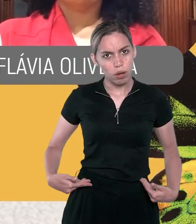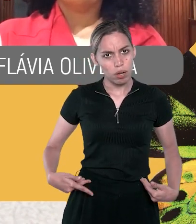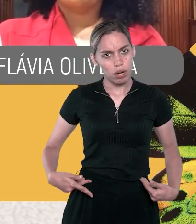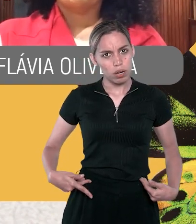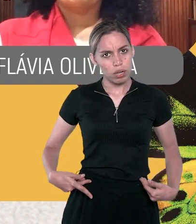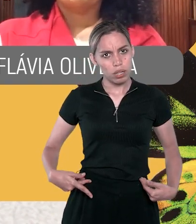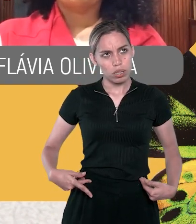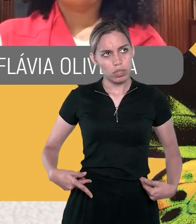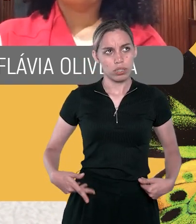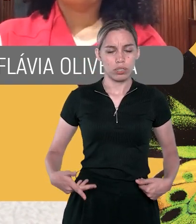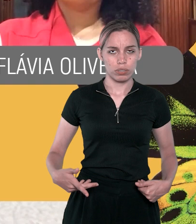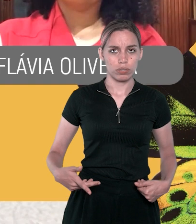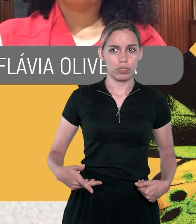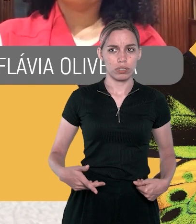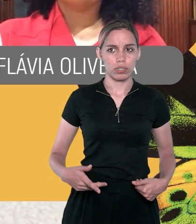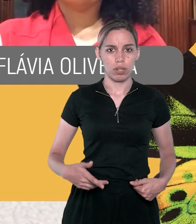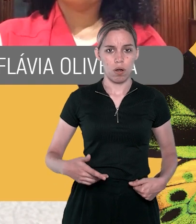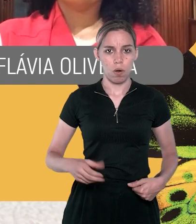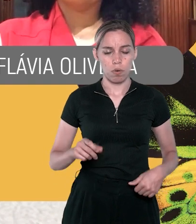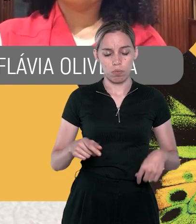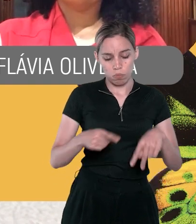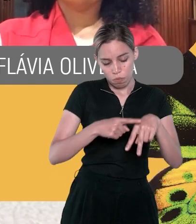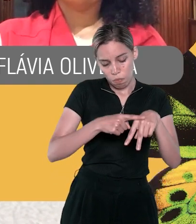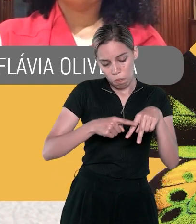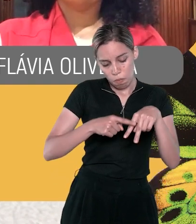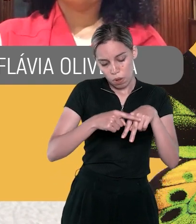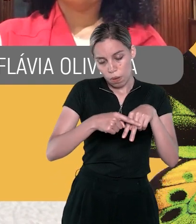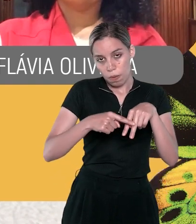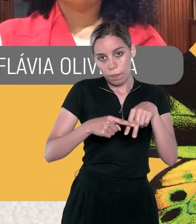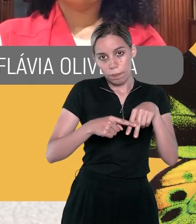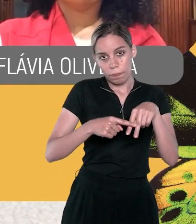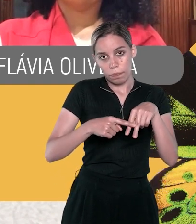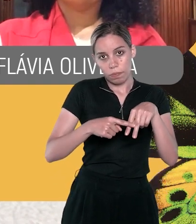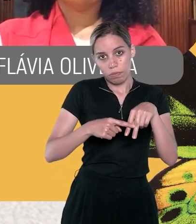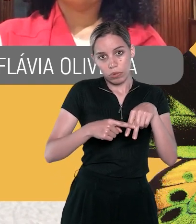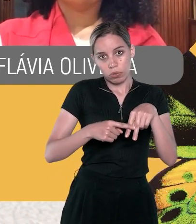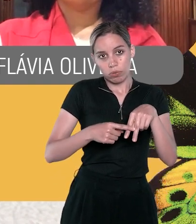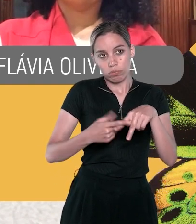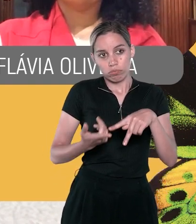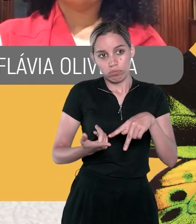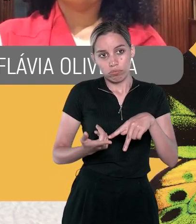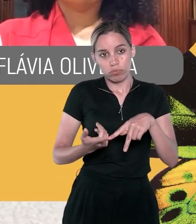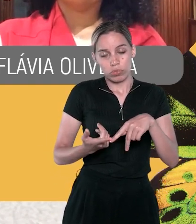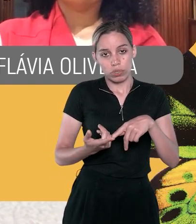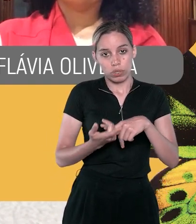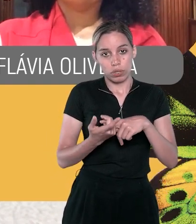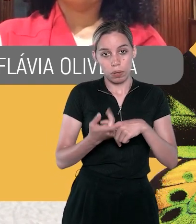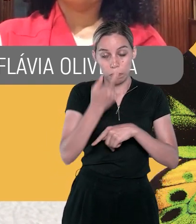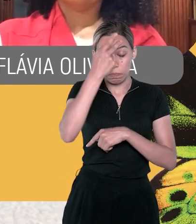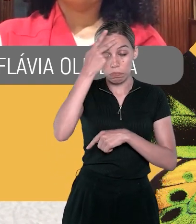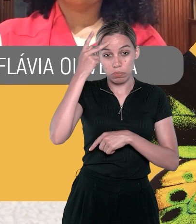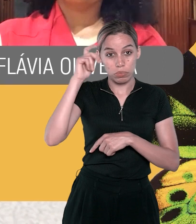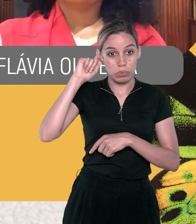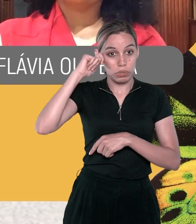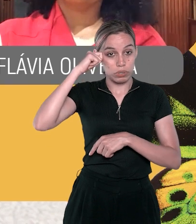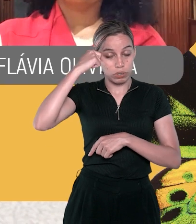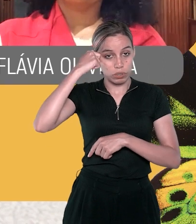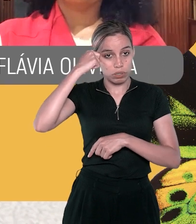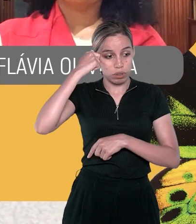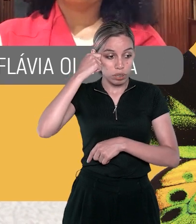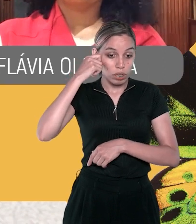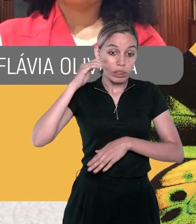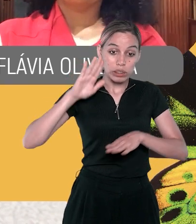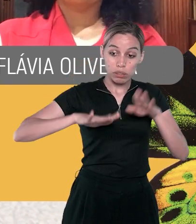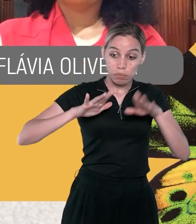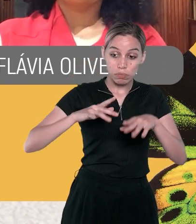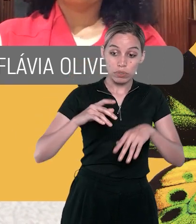botar a mesma bermuda, né, e vou mostrar que ele descobre a sua negritude, né, que é uma pela